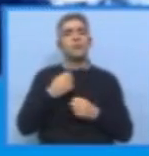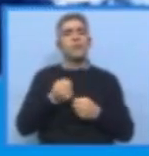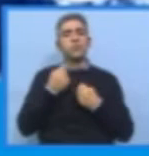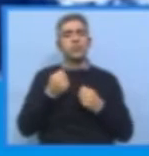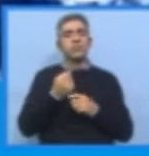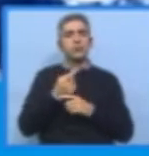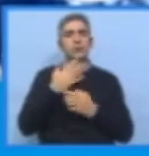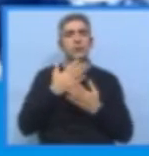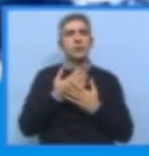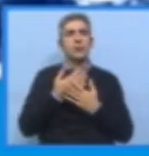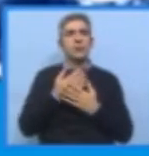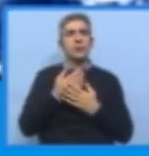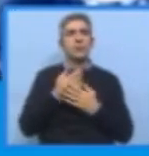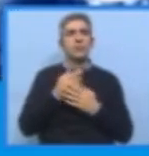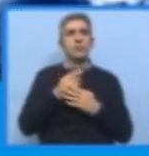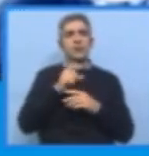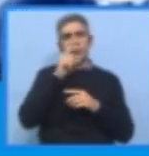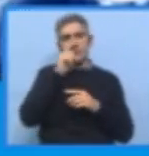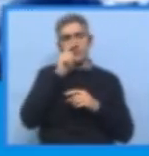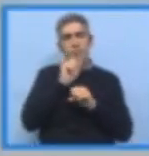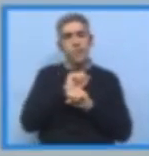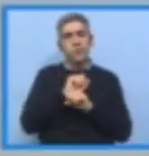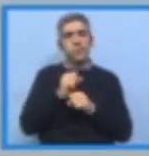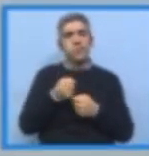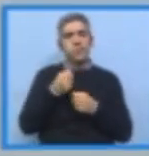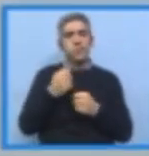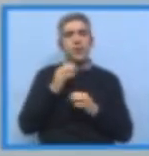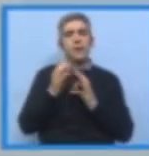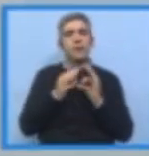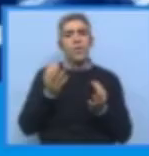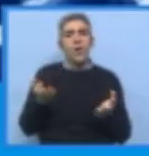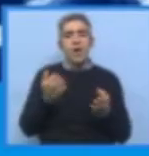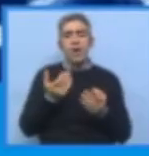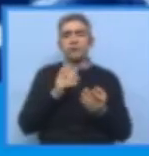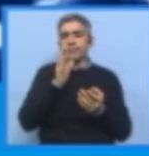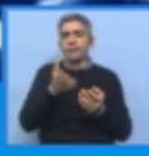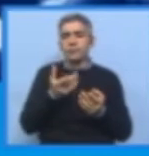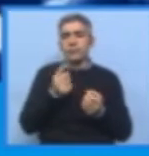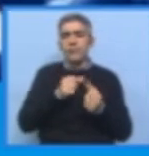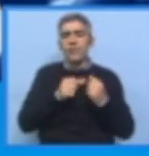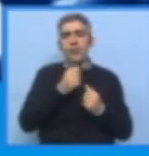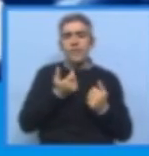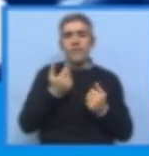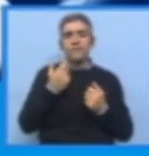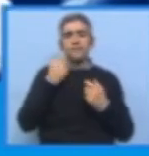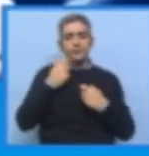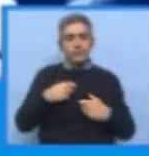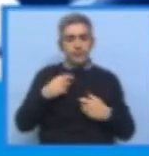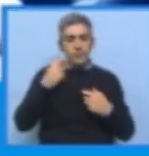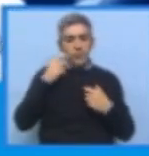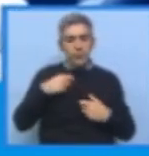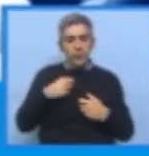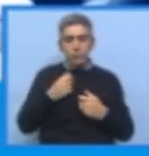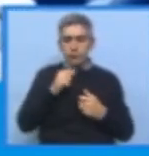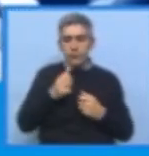isso configura aquilo que se chama obstinação terapêutica, que é, se o doente não tem reversibilidade, não tem reserva fisiológica nenhuma